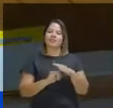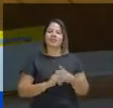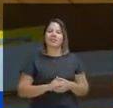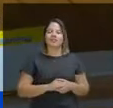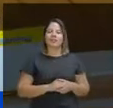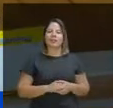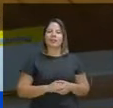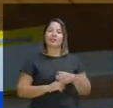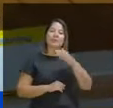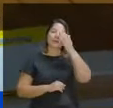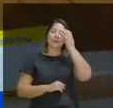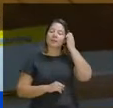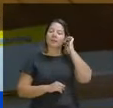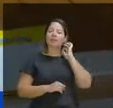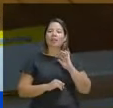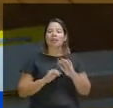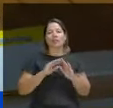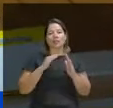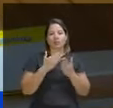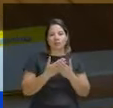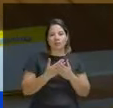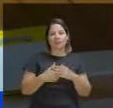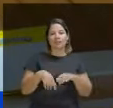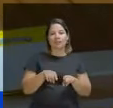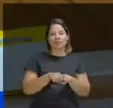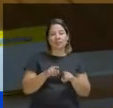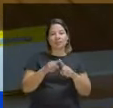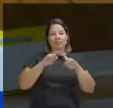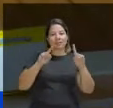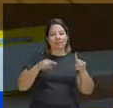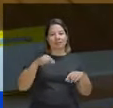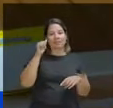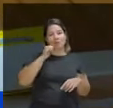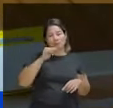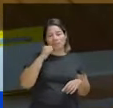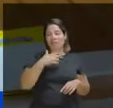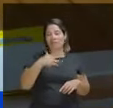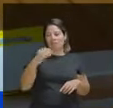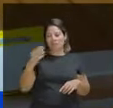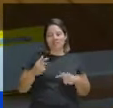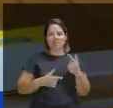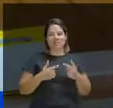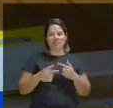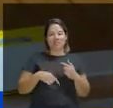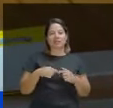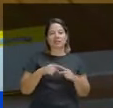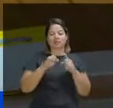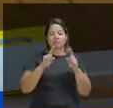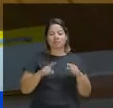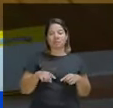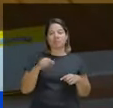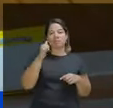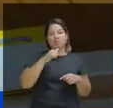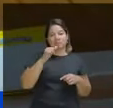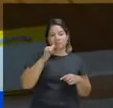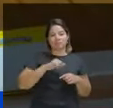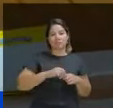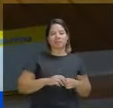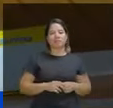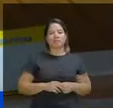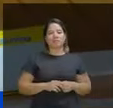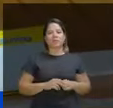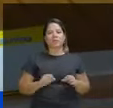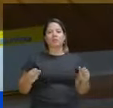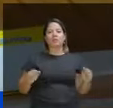ela tem uma participação feminina muito grande. A Zelina, que é uma serventuária, já que há muito tempo trabalha na escola, junto